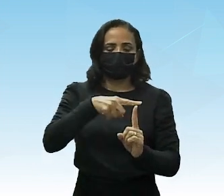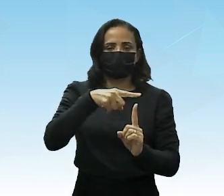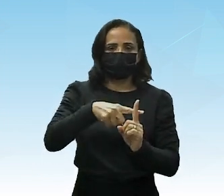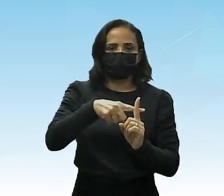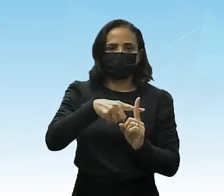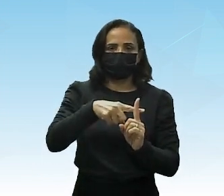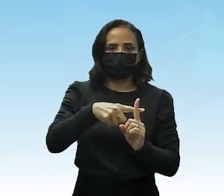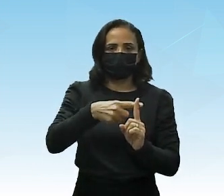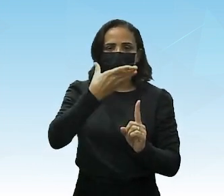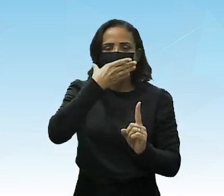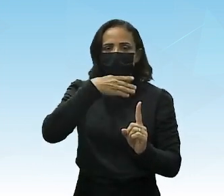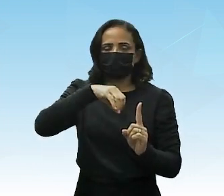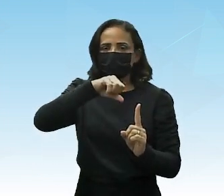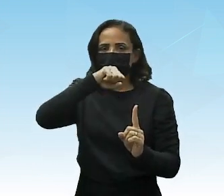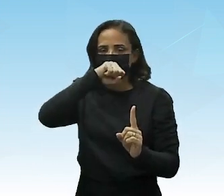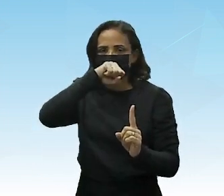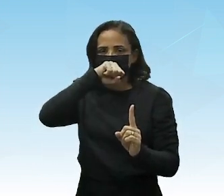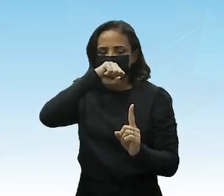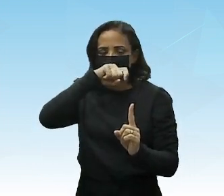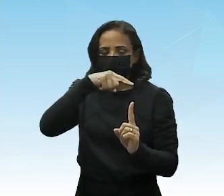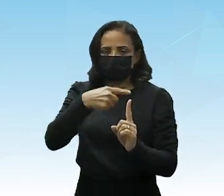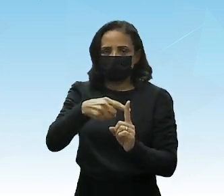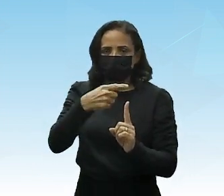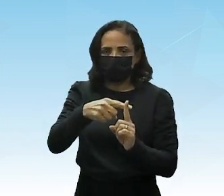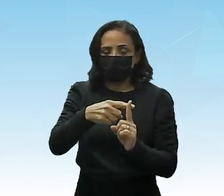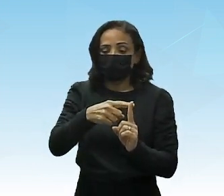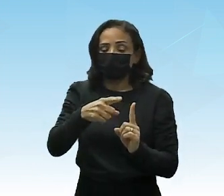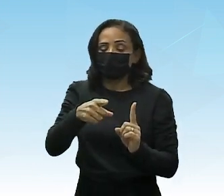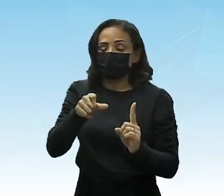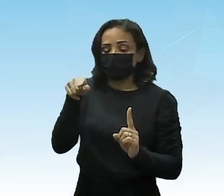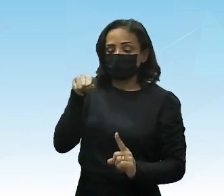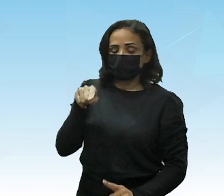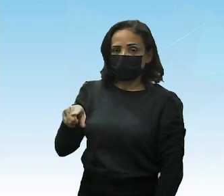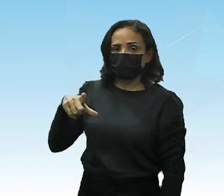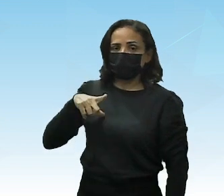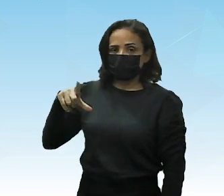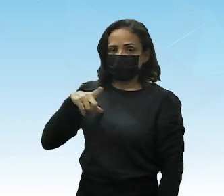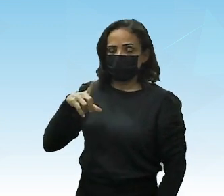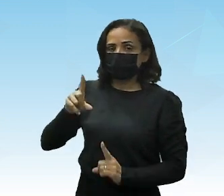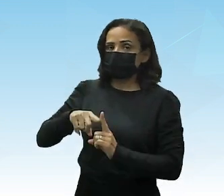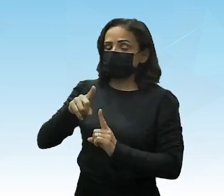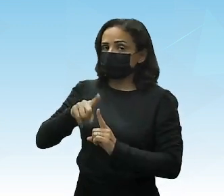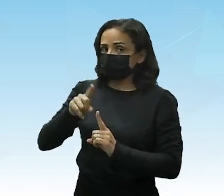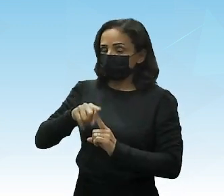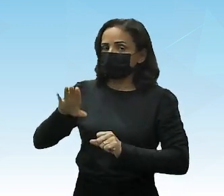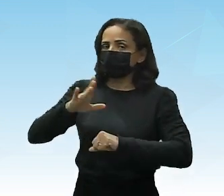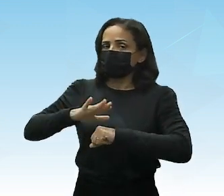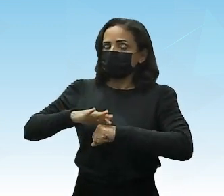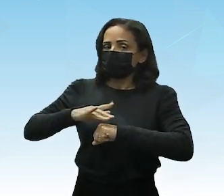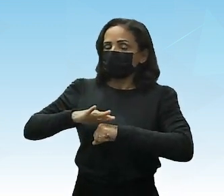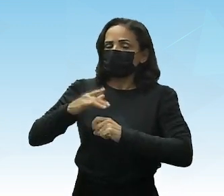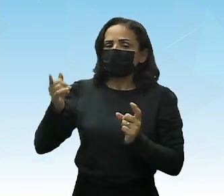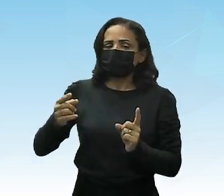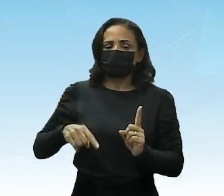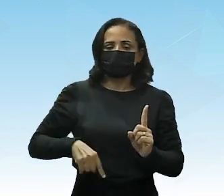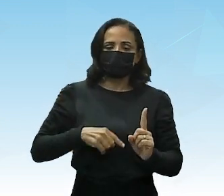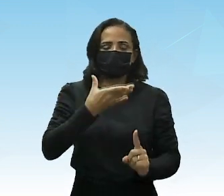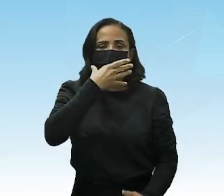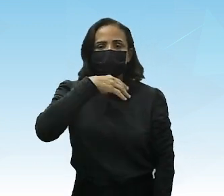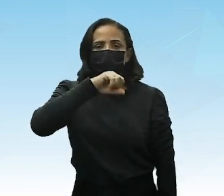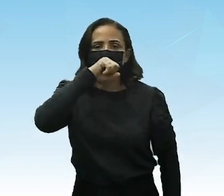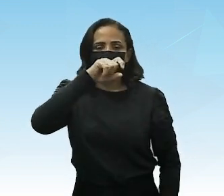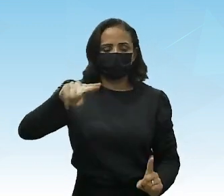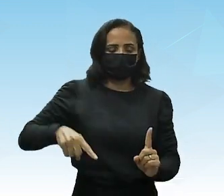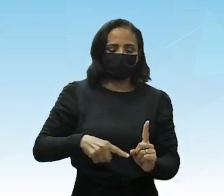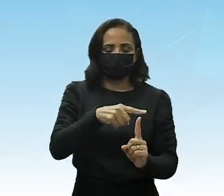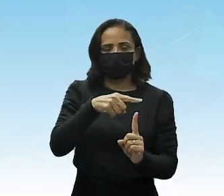Então, veja, para essa doença aparecer, o pai obrigatoriamente é positivo. André, mas eu queria que fosse negativo. Não